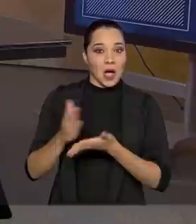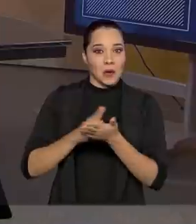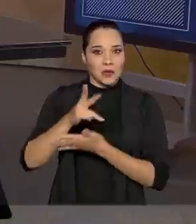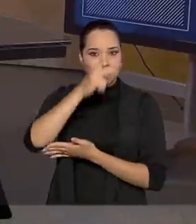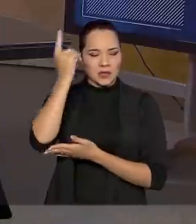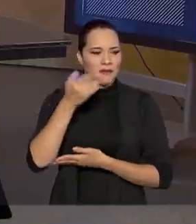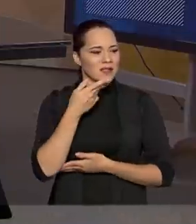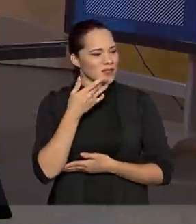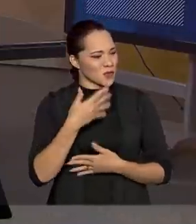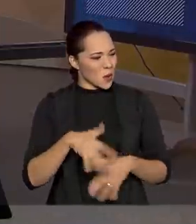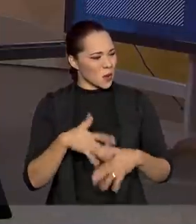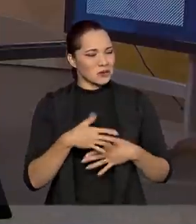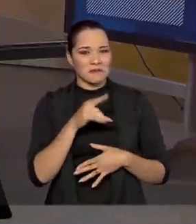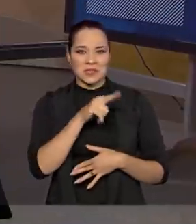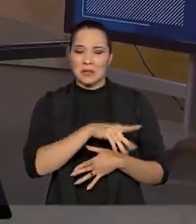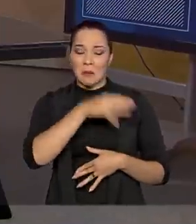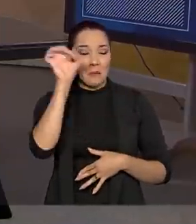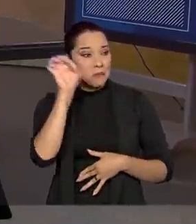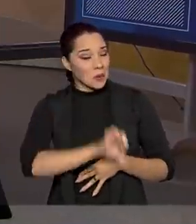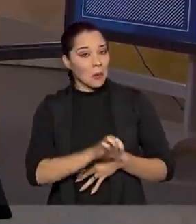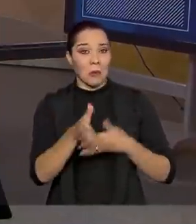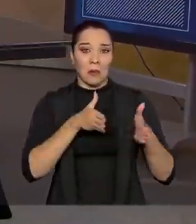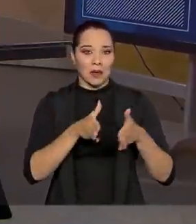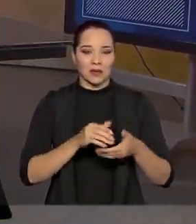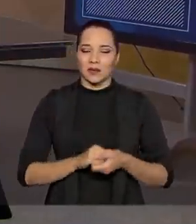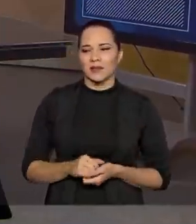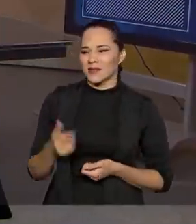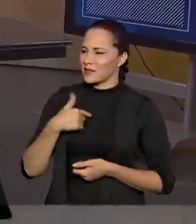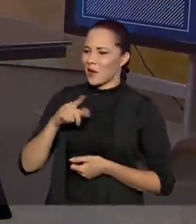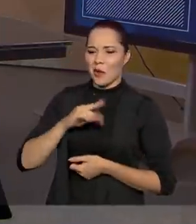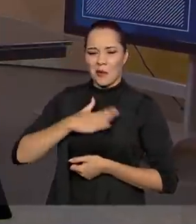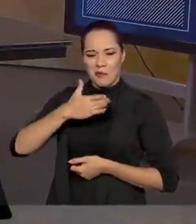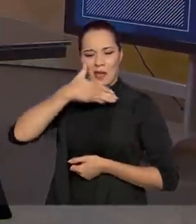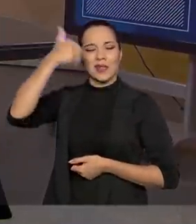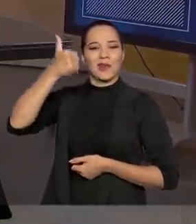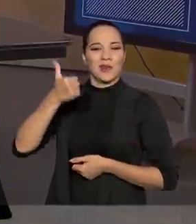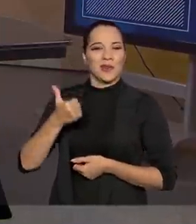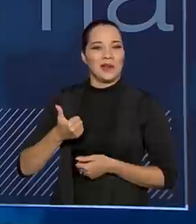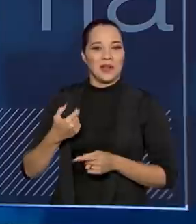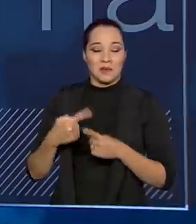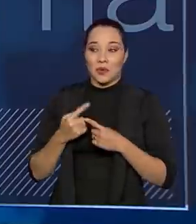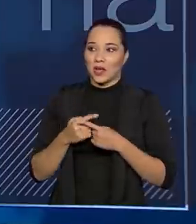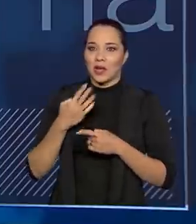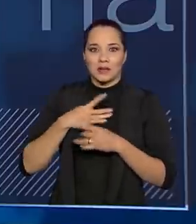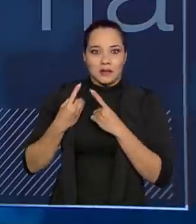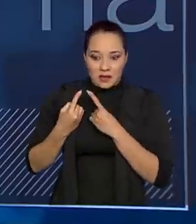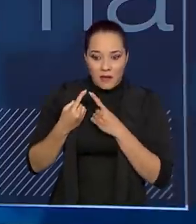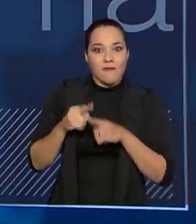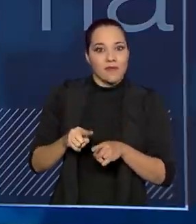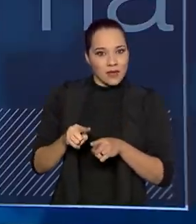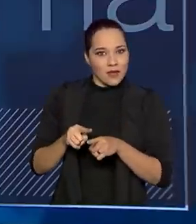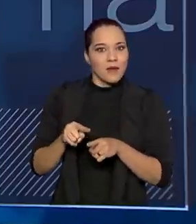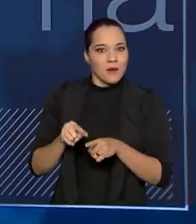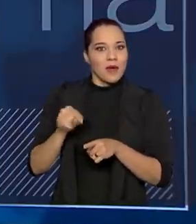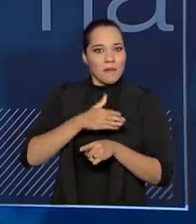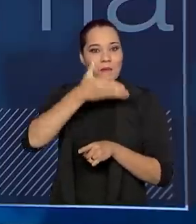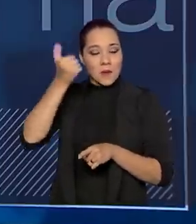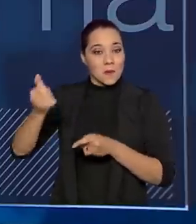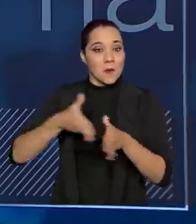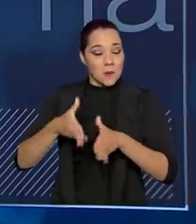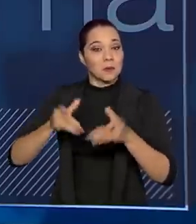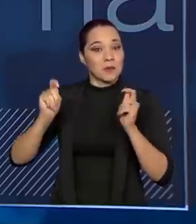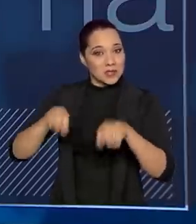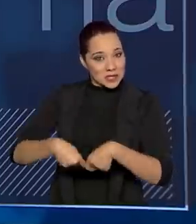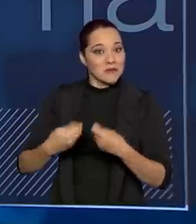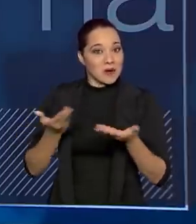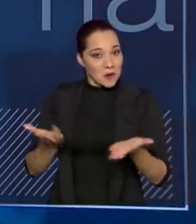até diziam, nossa, parece que você pegou o pior momento. Eu falei, não, eu peguei o melhor momento, né? Porque em termos de desafios, o melhor momento